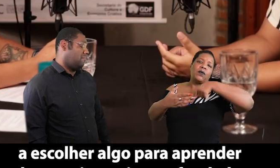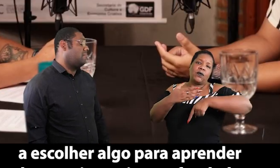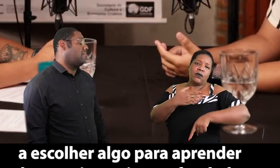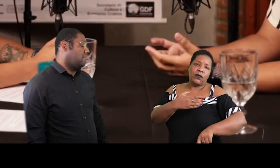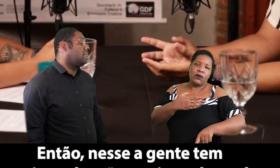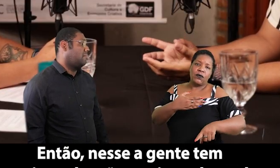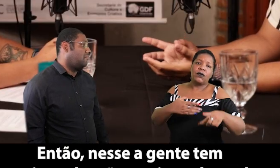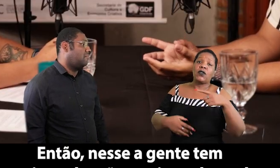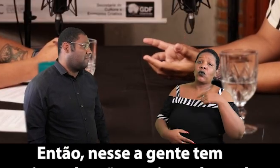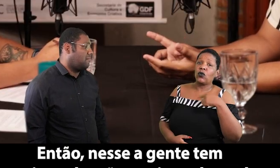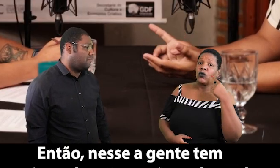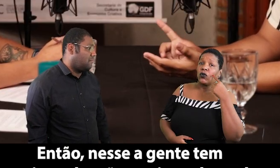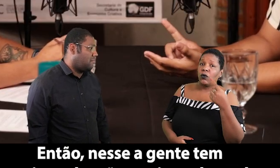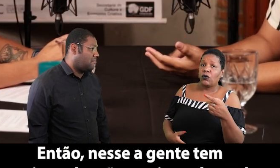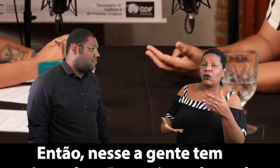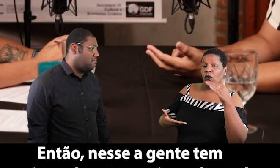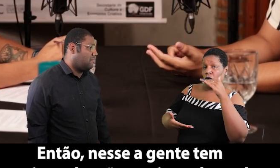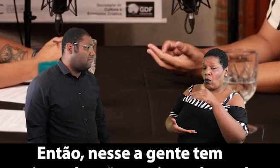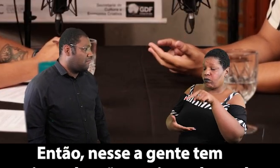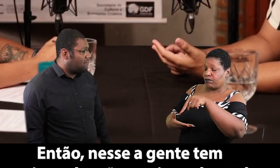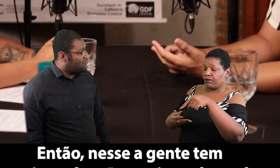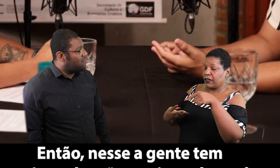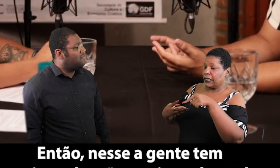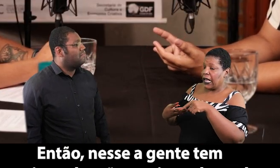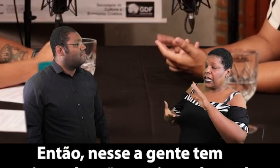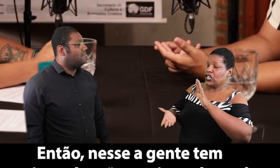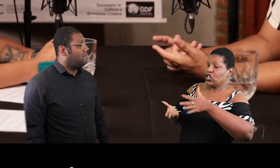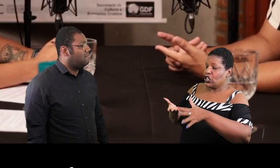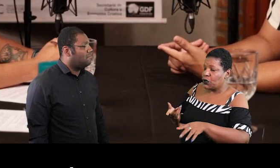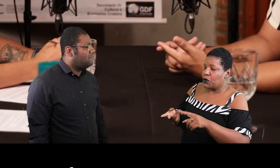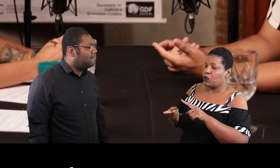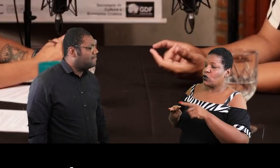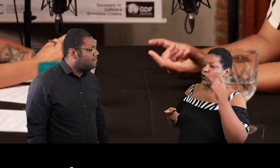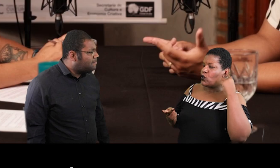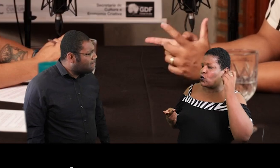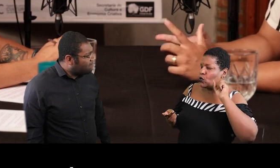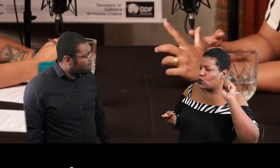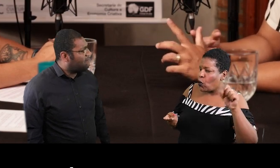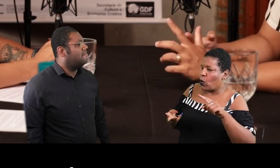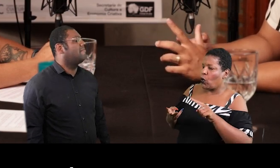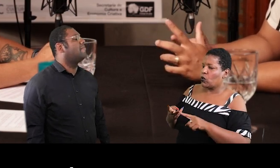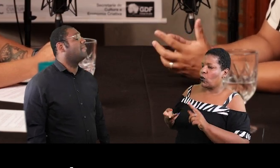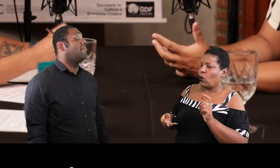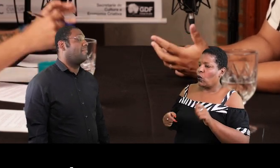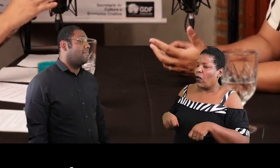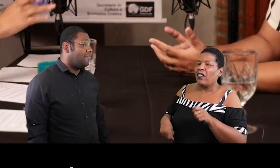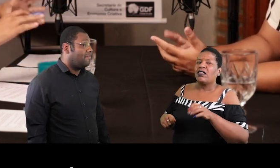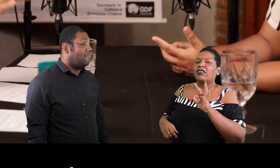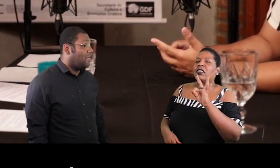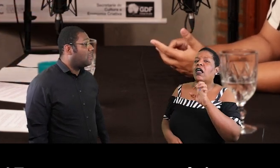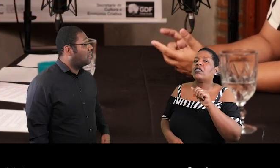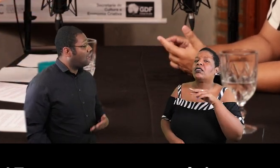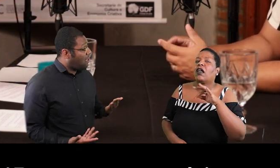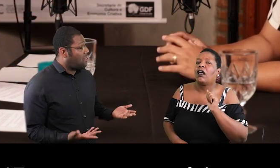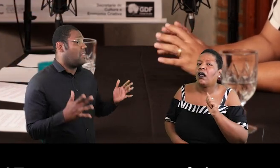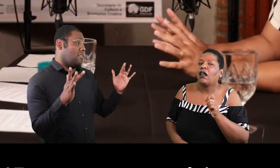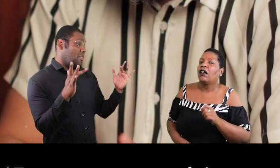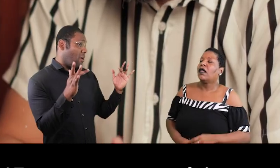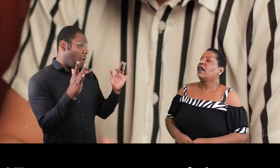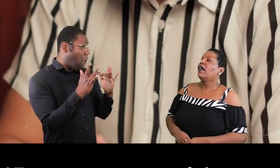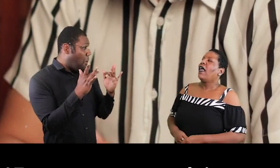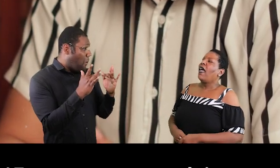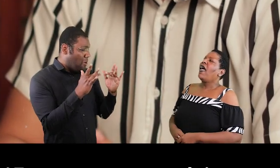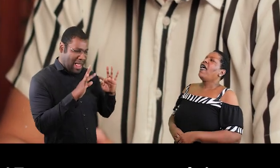aprofundada. Então, nesse a gente tem repique de mão, repique de anel, surdo, tantã... Reco-reco, tem um cacheta, contato tamborim. com cada coisa mesmo.